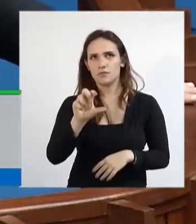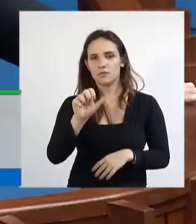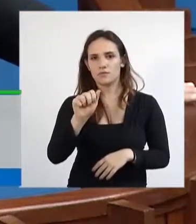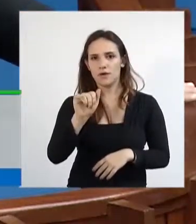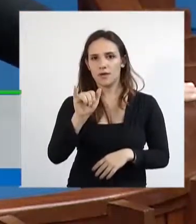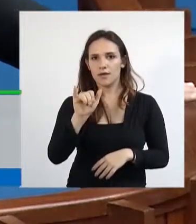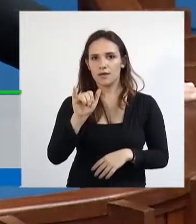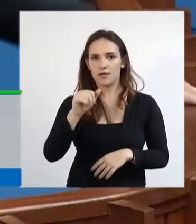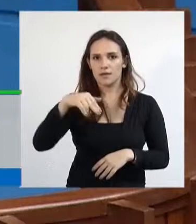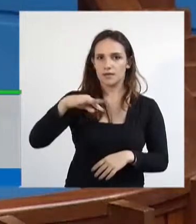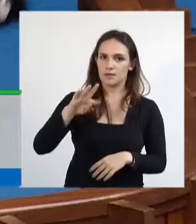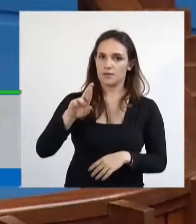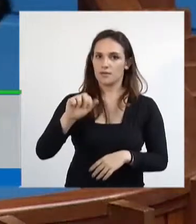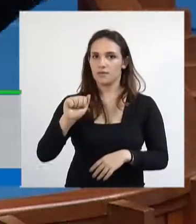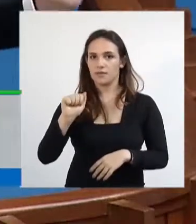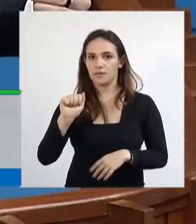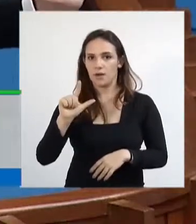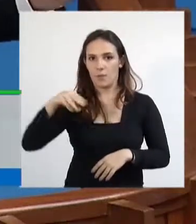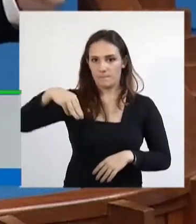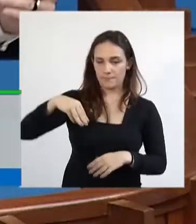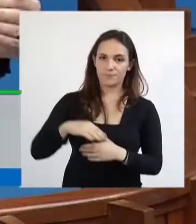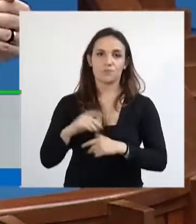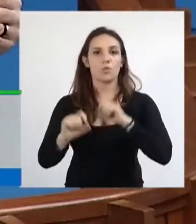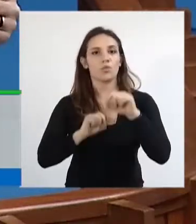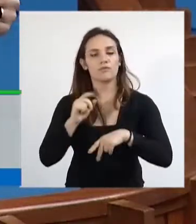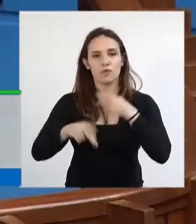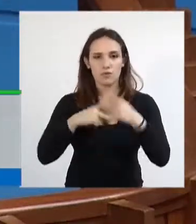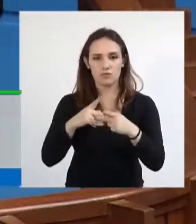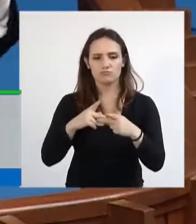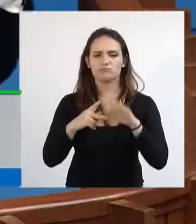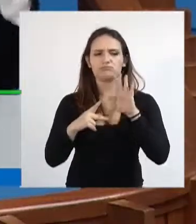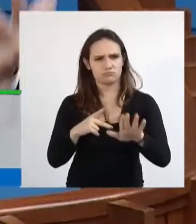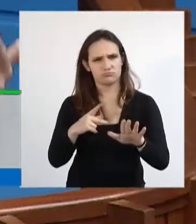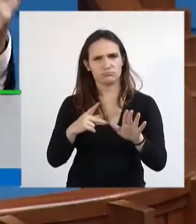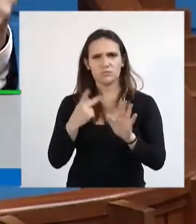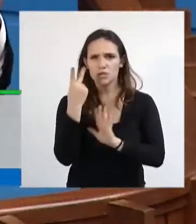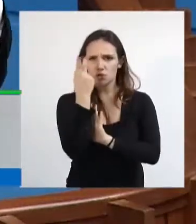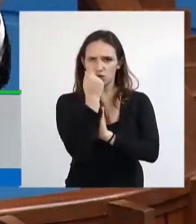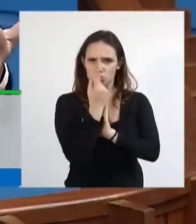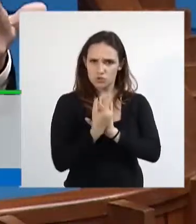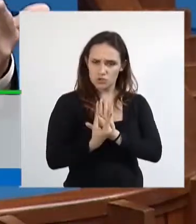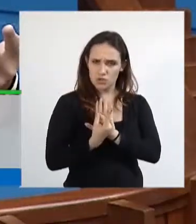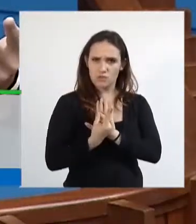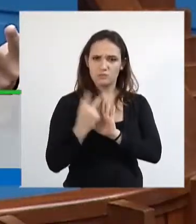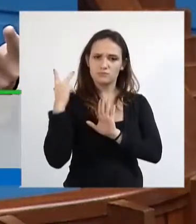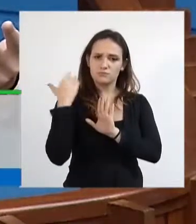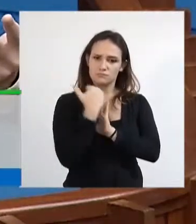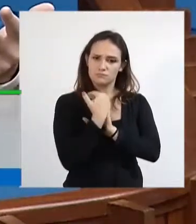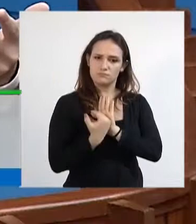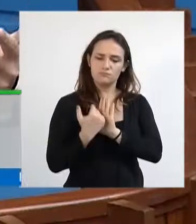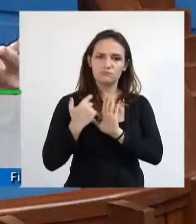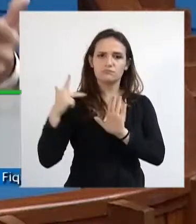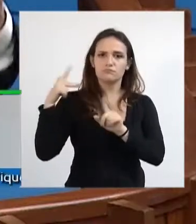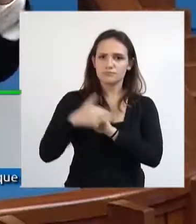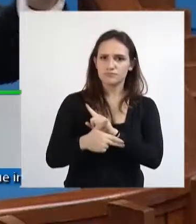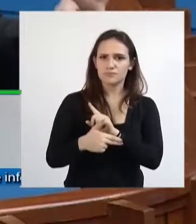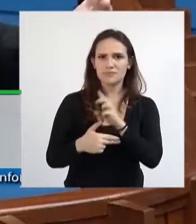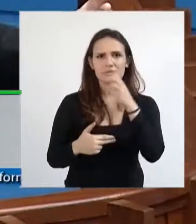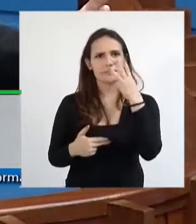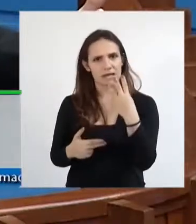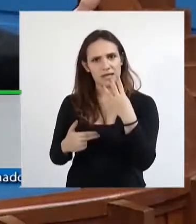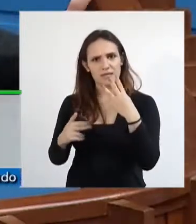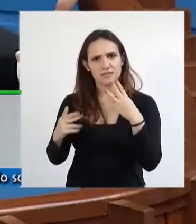ele dizia que ia cortar recursos de 3 universidades federais, porque